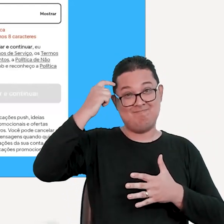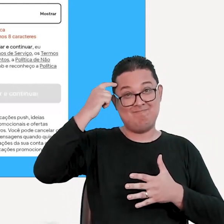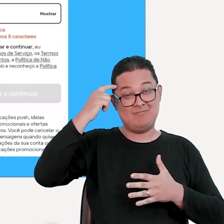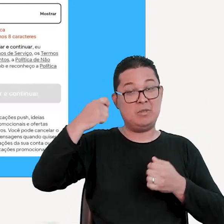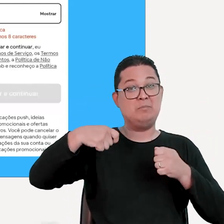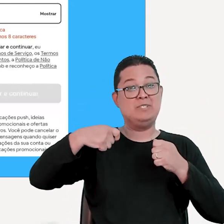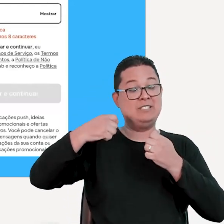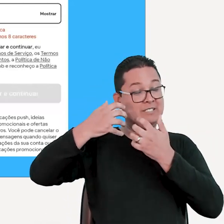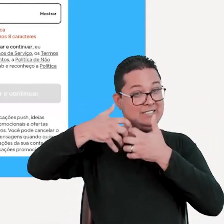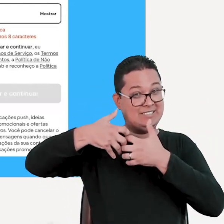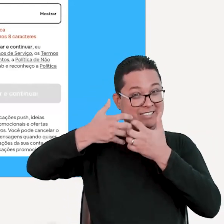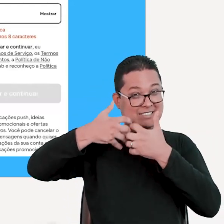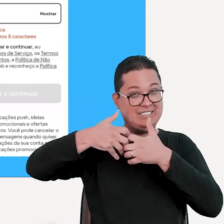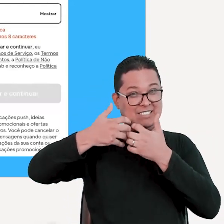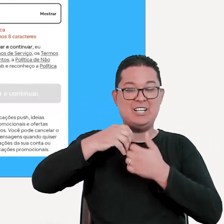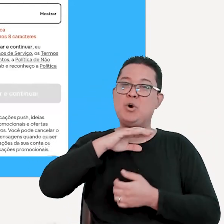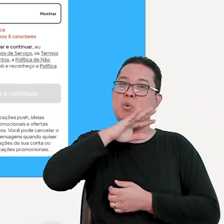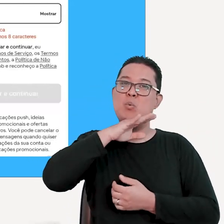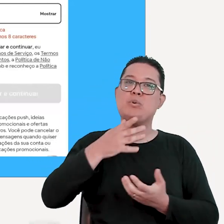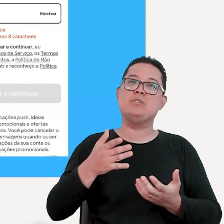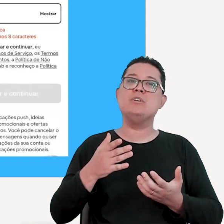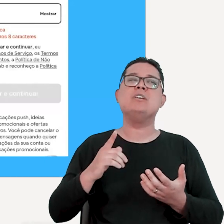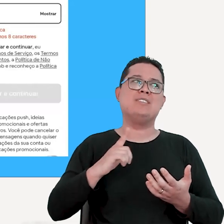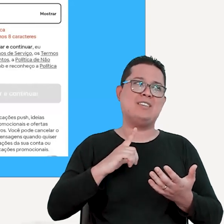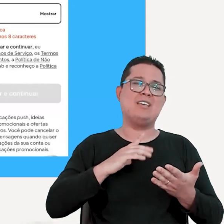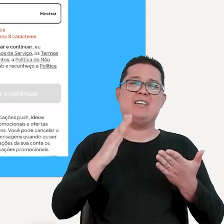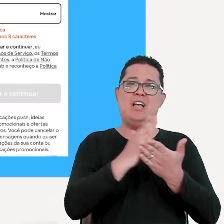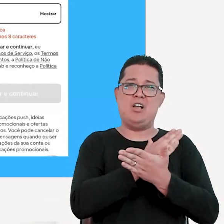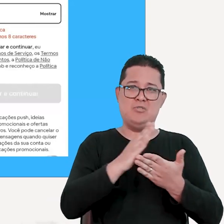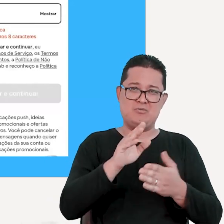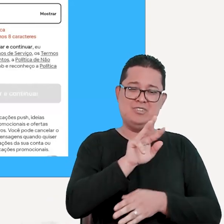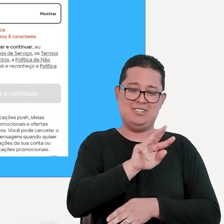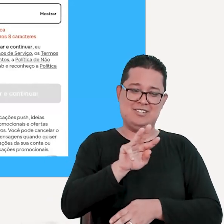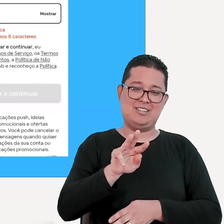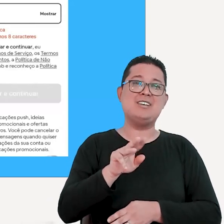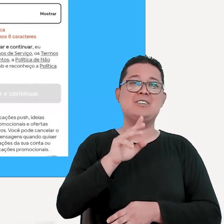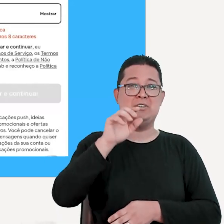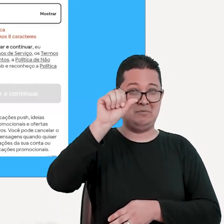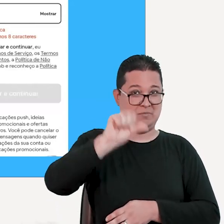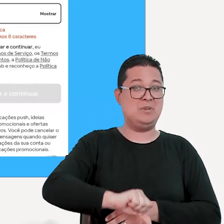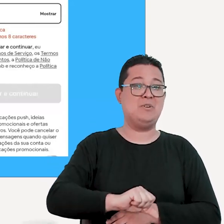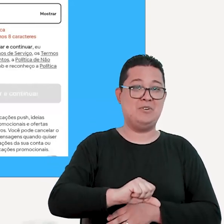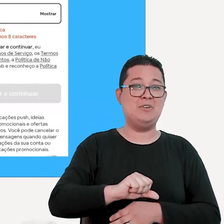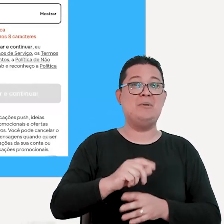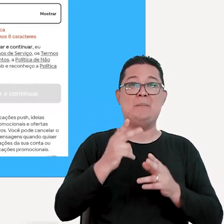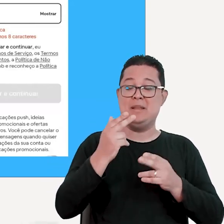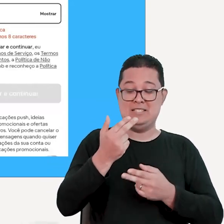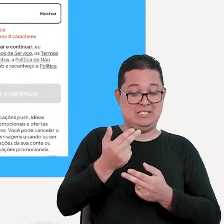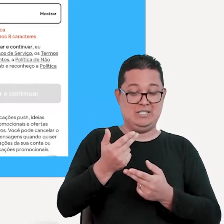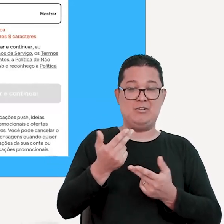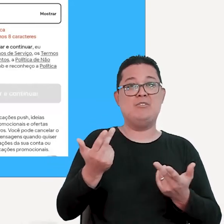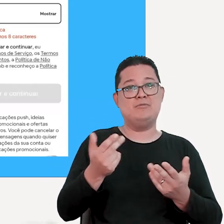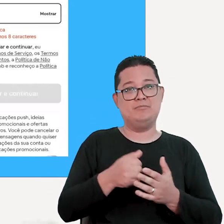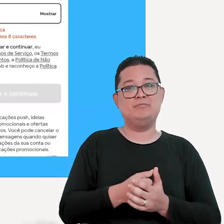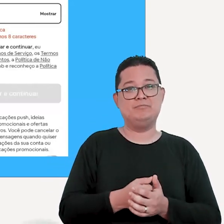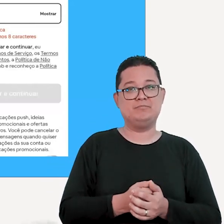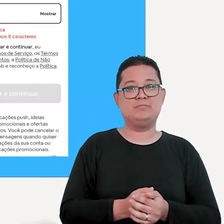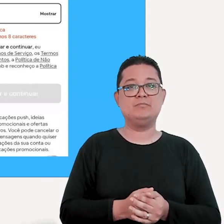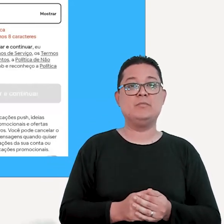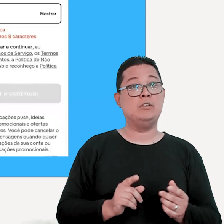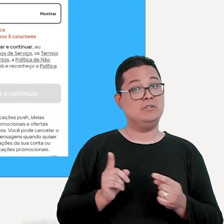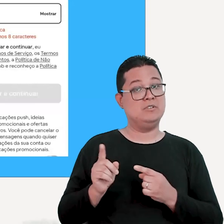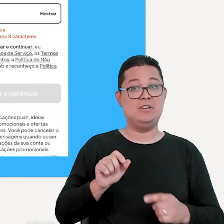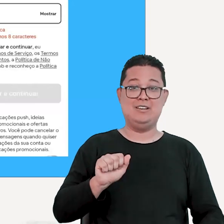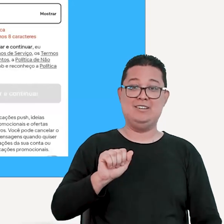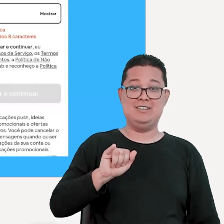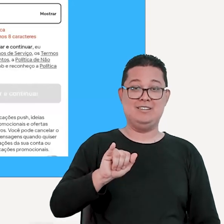pessoa usuária. E o que a gente sempre tenta fazer é diminuir esse esforço cognitivo. No caso do Airbnb, ele conseguiu diminuir um